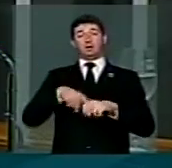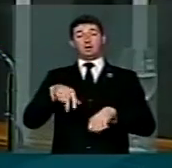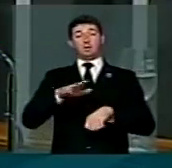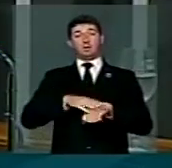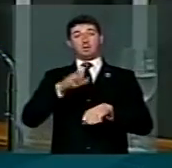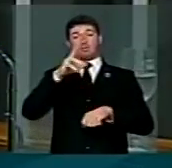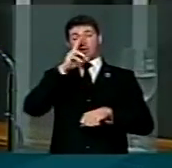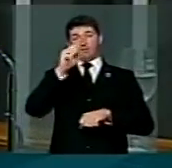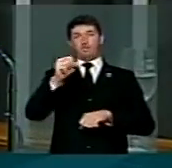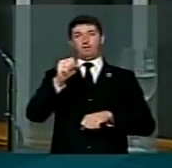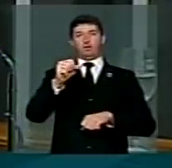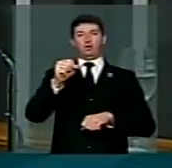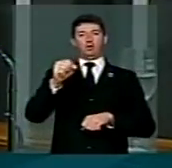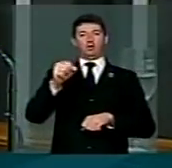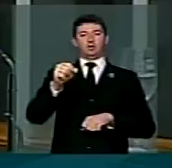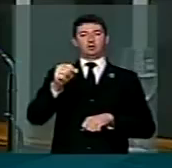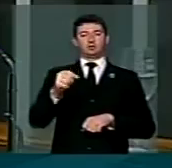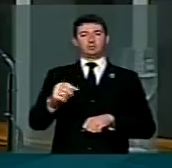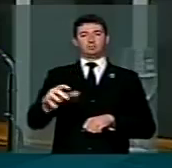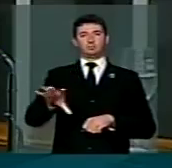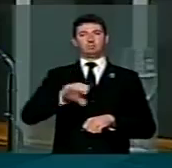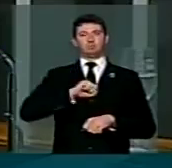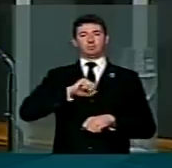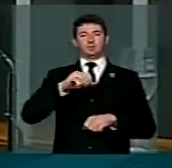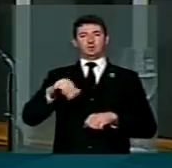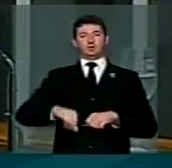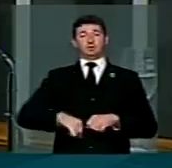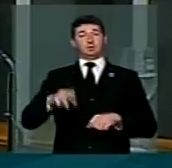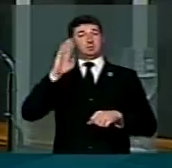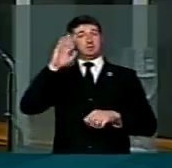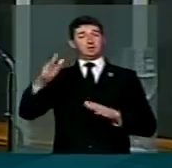fortemente atingida, especialmente a